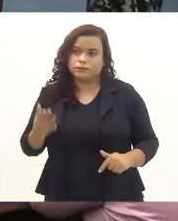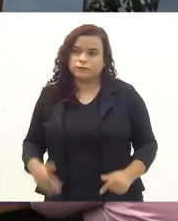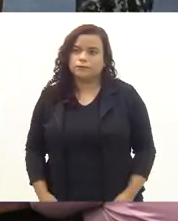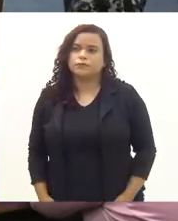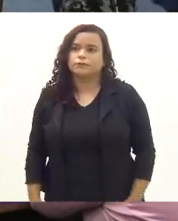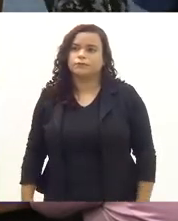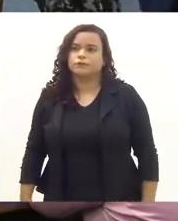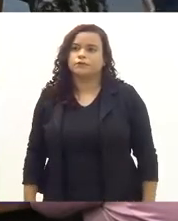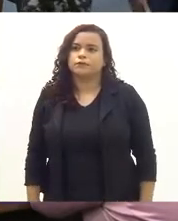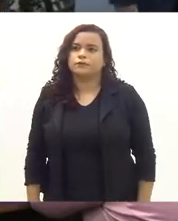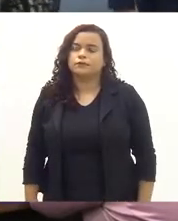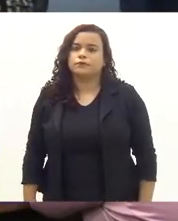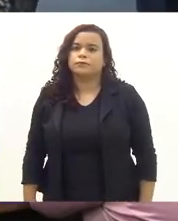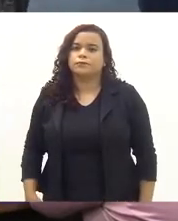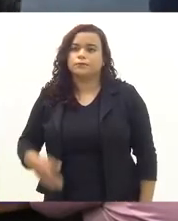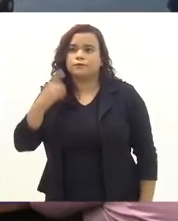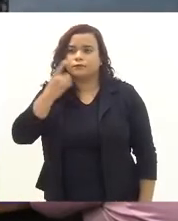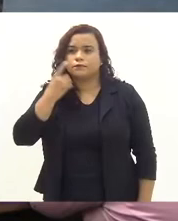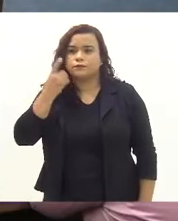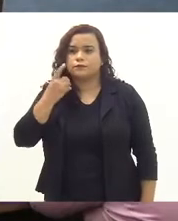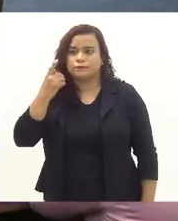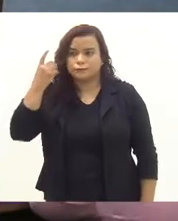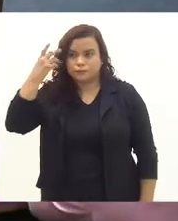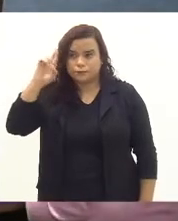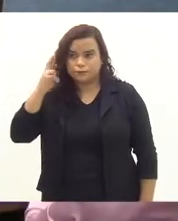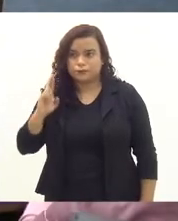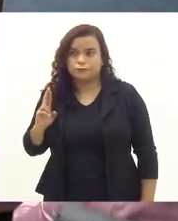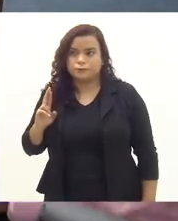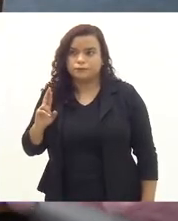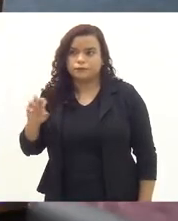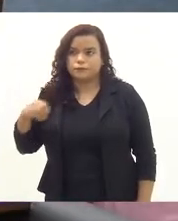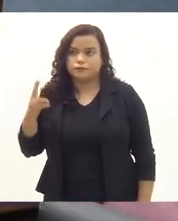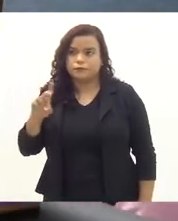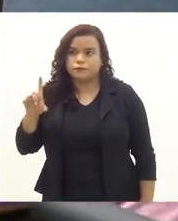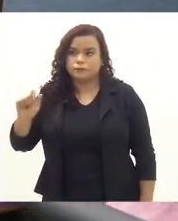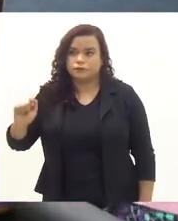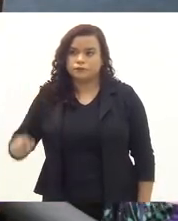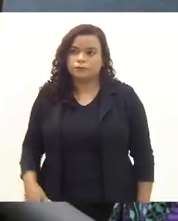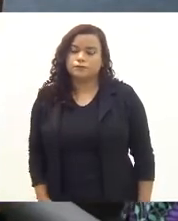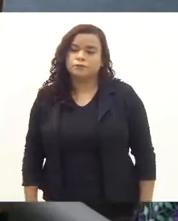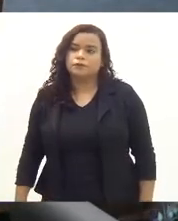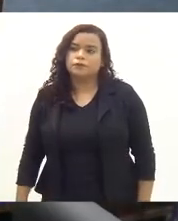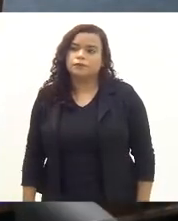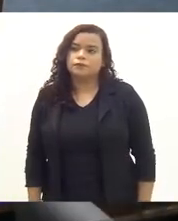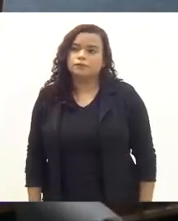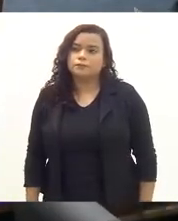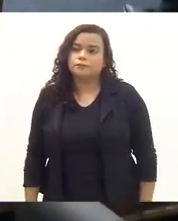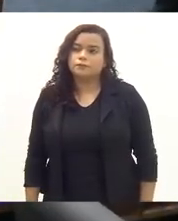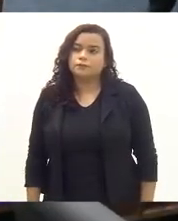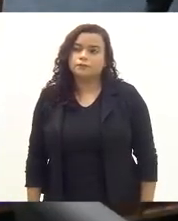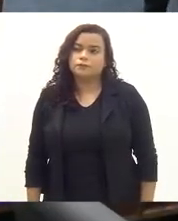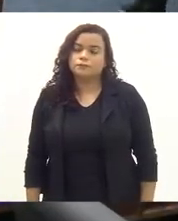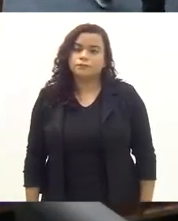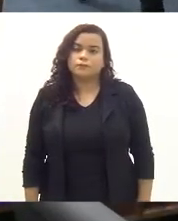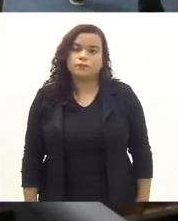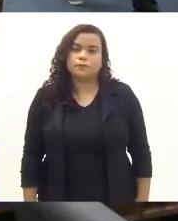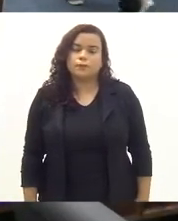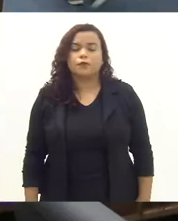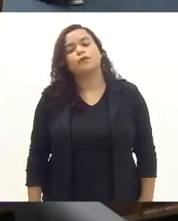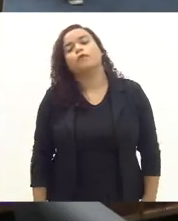o deputado Deputado Renata Souza E aí